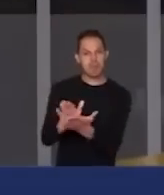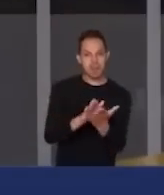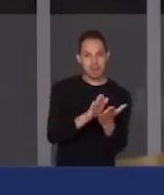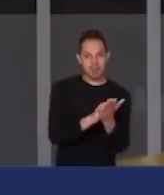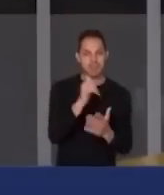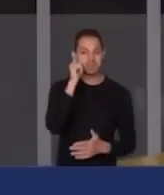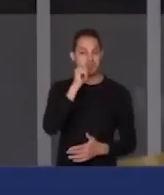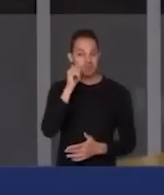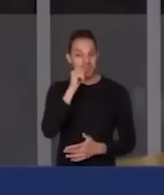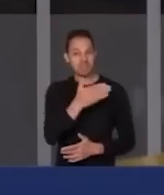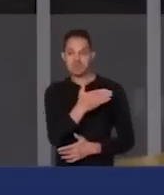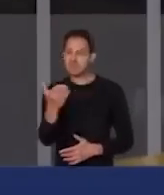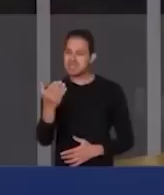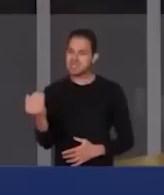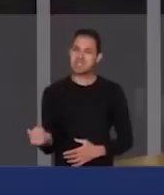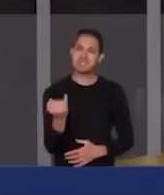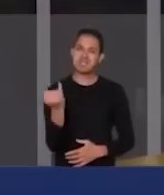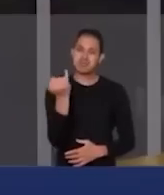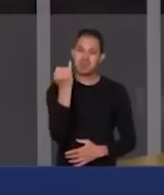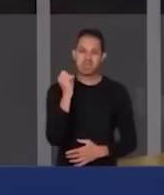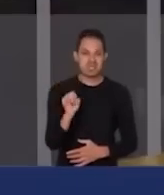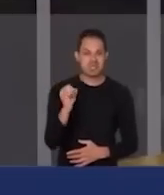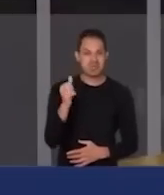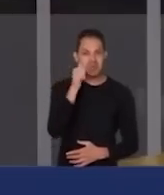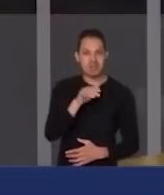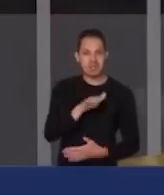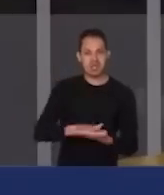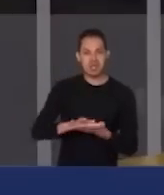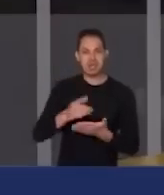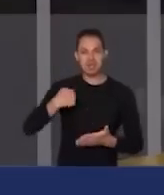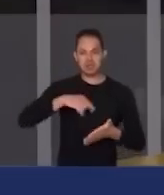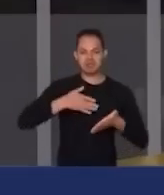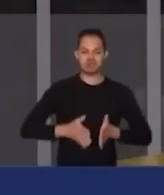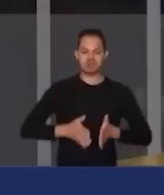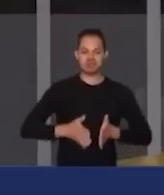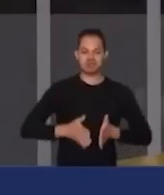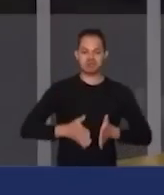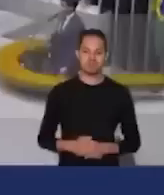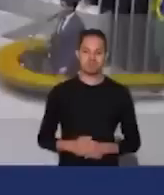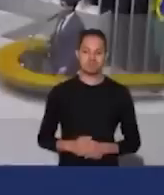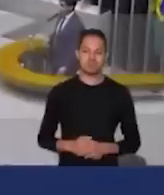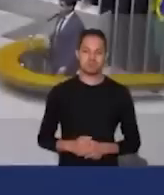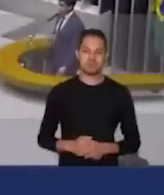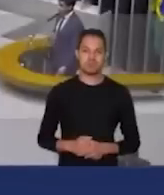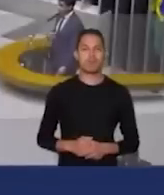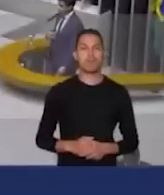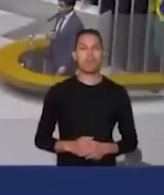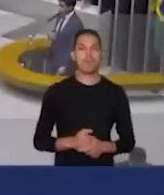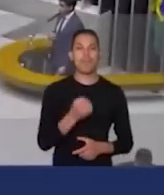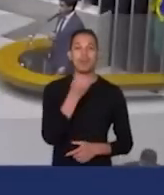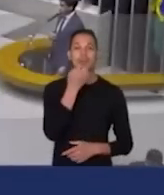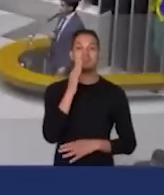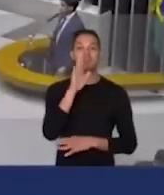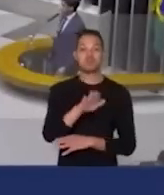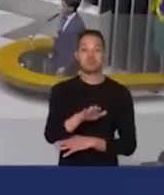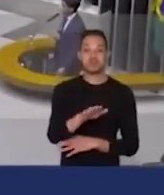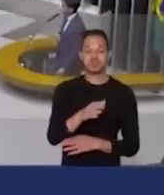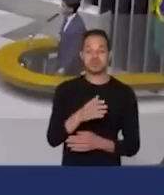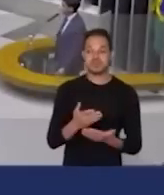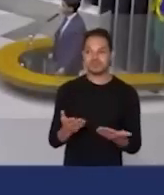historicamente marginalizado, que é de pessoas travestis sexuais, e transfobia é crime, e eles têm que pagar, arcar com as consequências